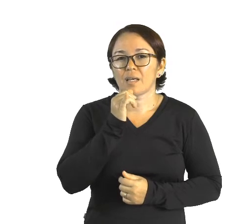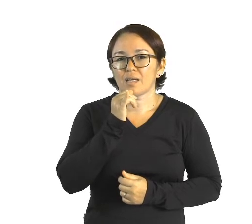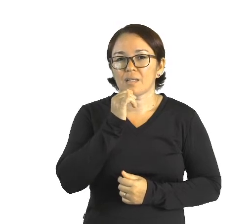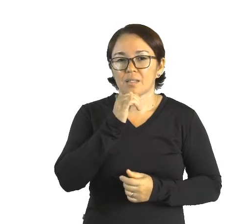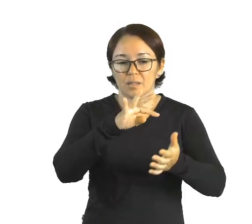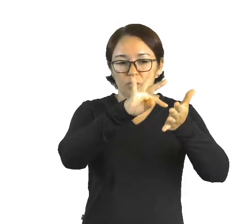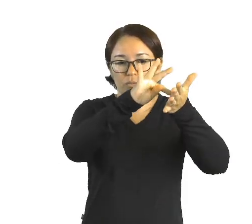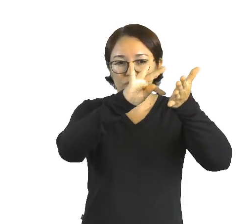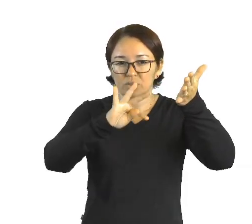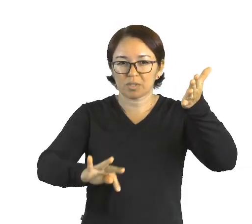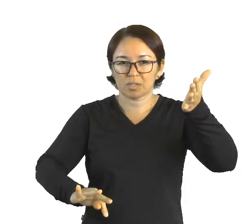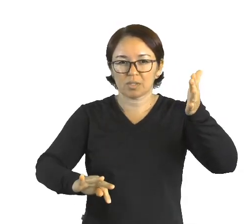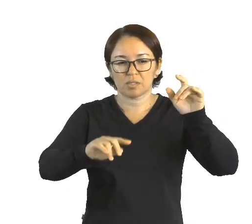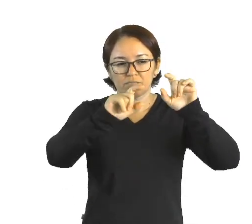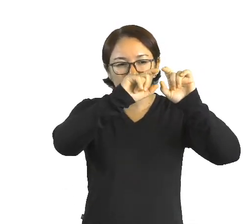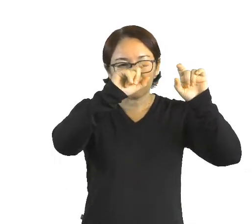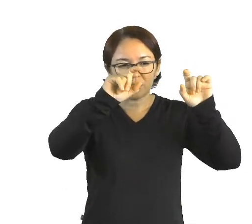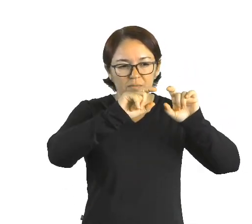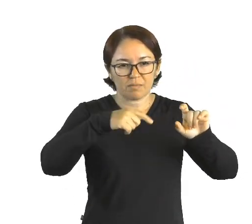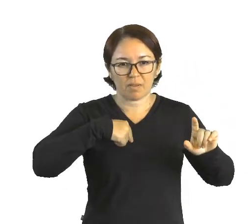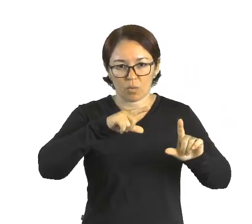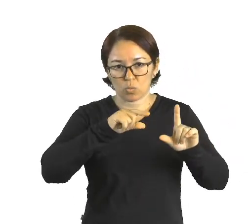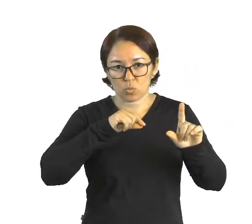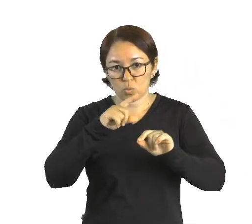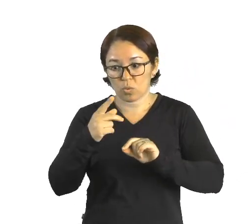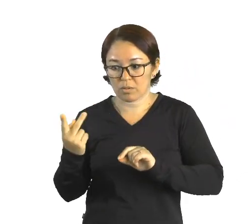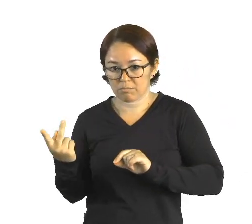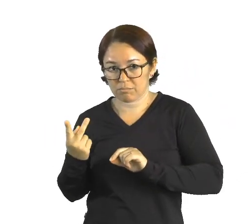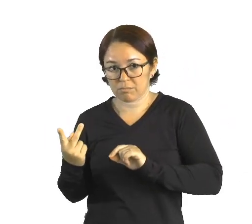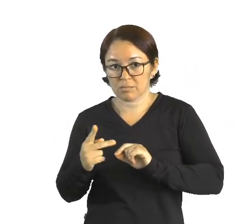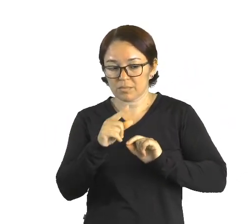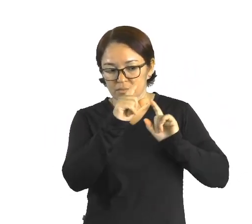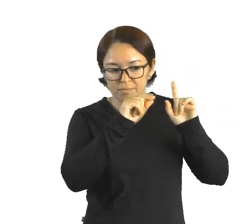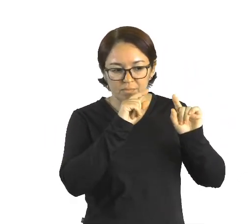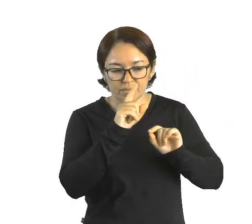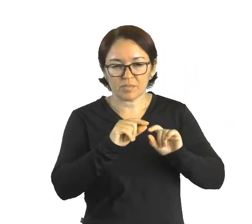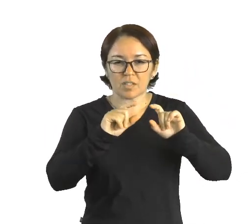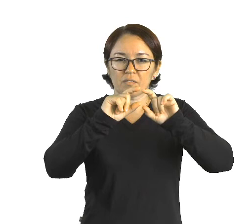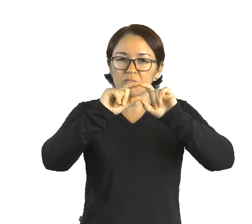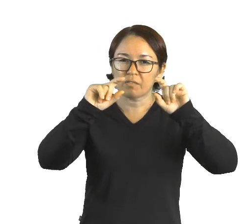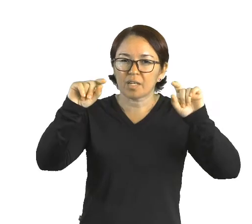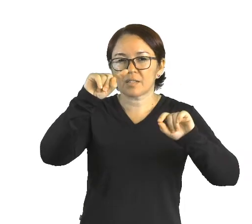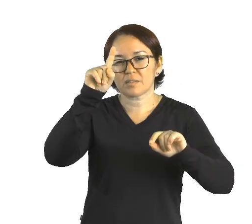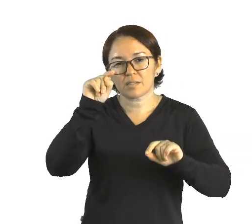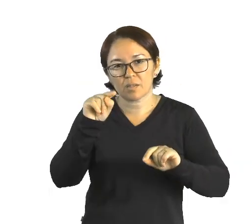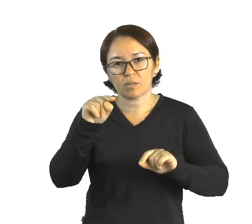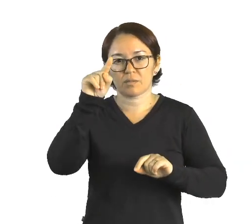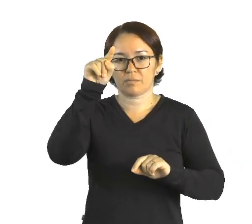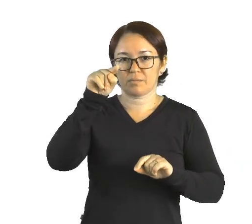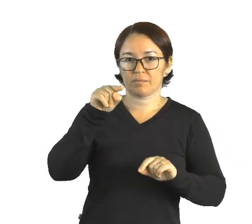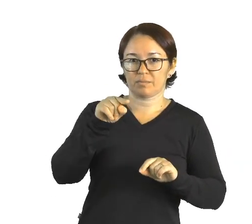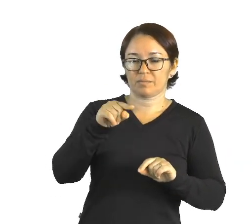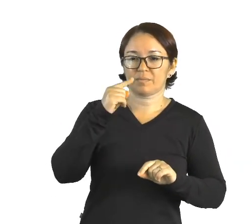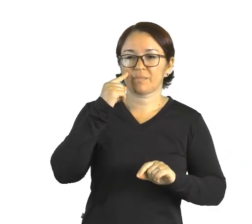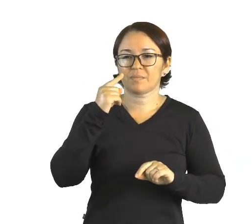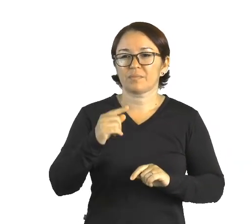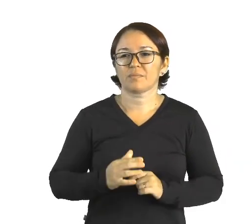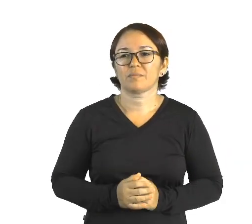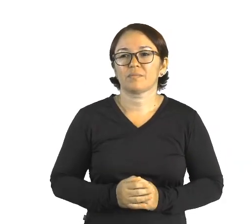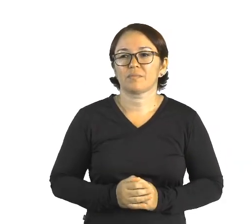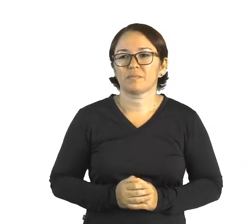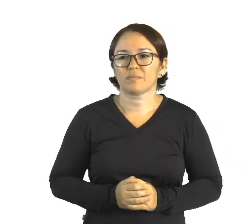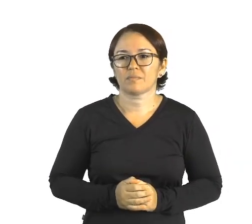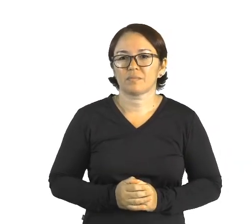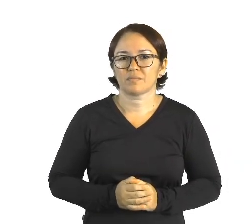explorar só um pouquinho a pontuação. Olha na tela comigo. Nós tiramos frases de interrogação, de exclamação. Quais as frases? Ele pergunta,